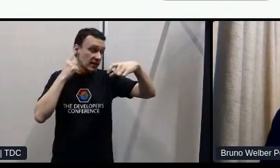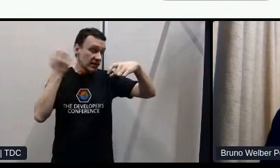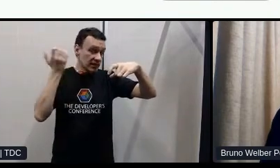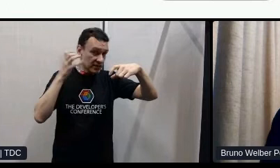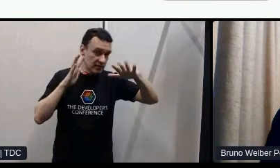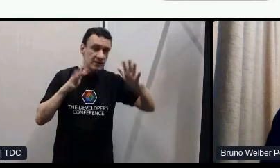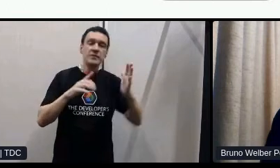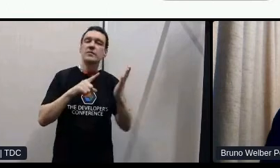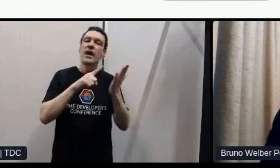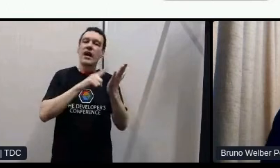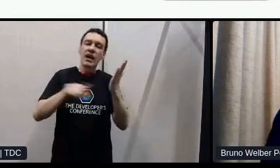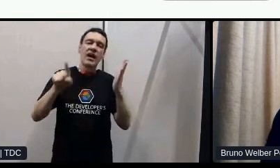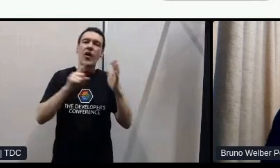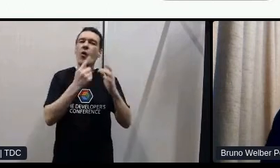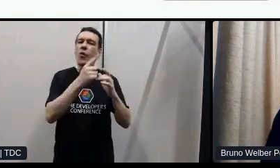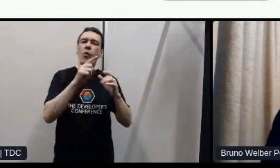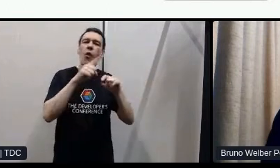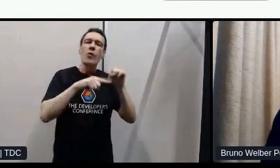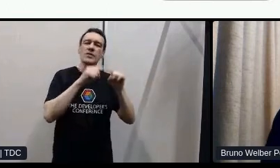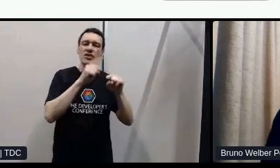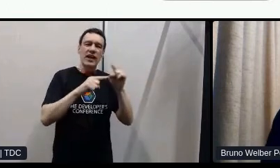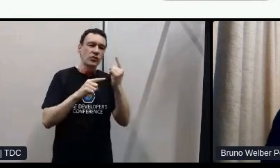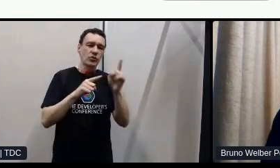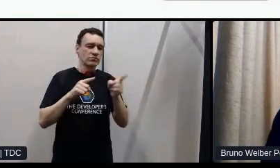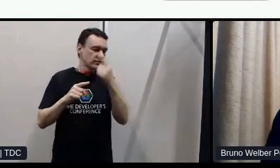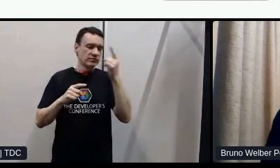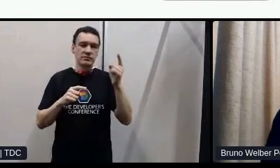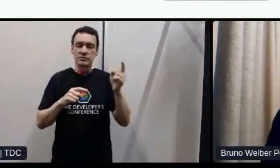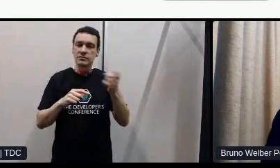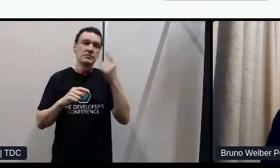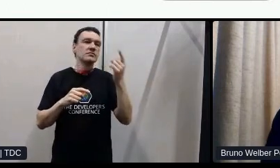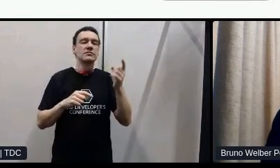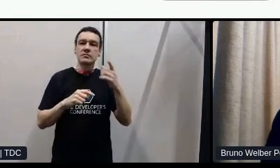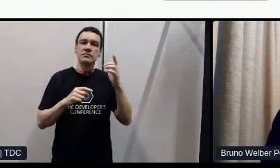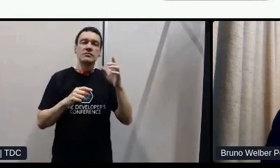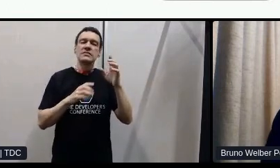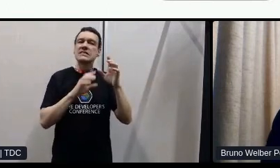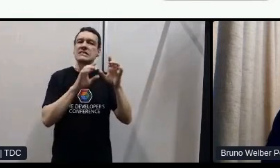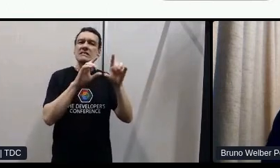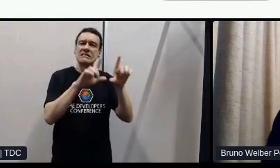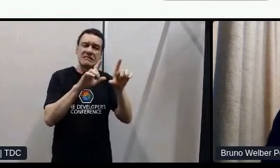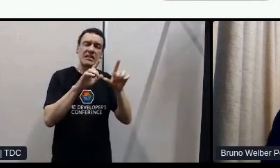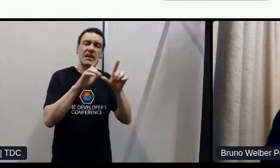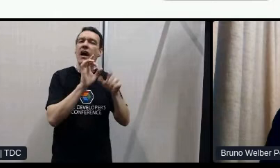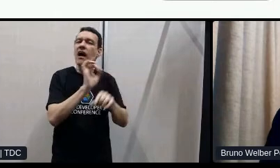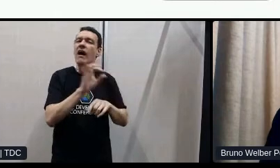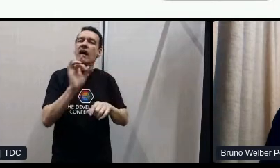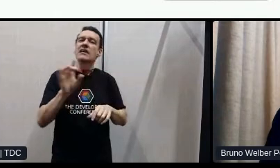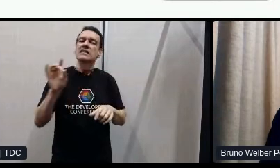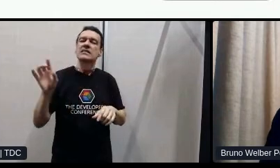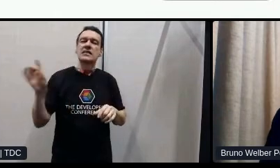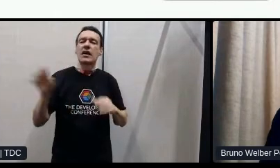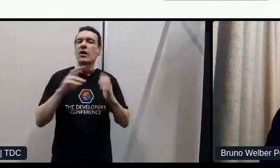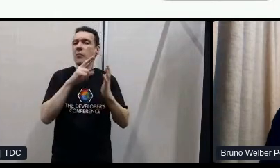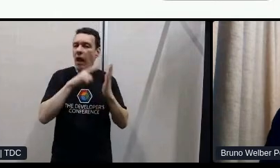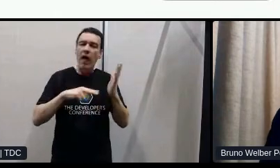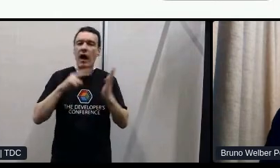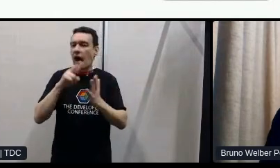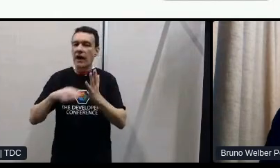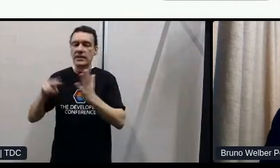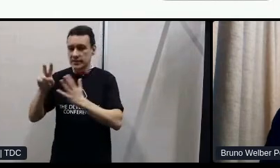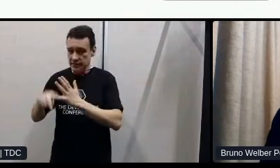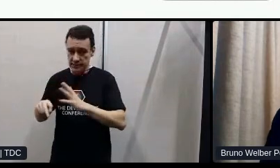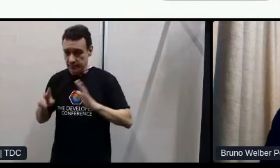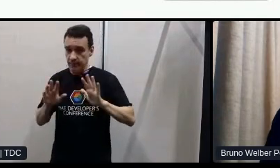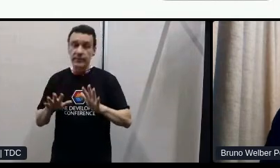navegar objeto por objeto, ele vai falando todas as informações que estão na tela. Qual a relevância disso? Às vezes tem algumas partes da